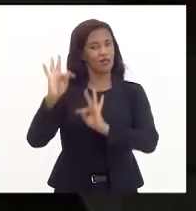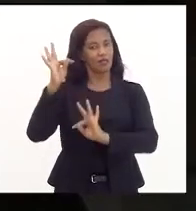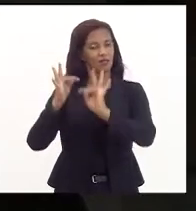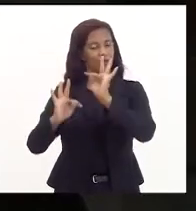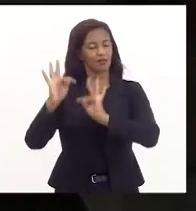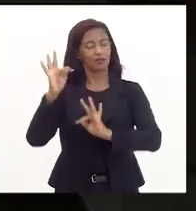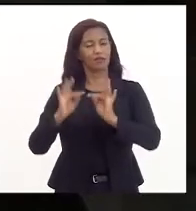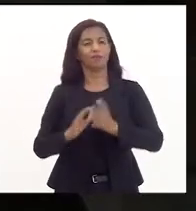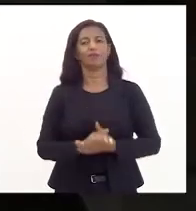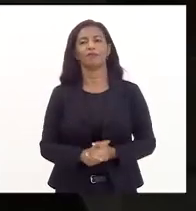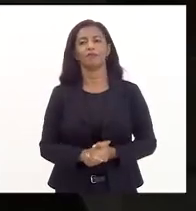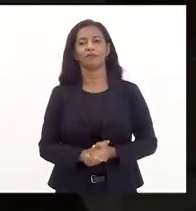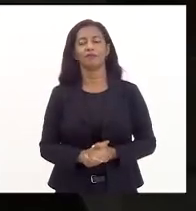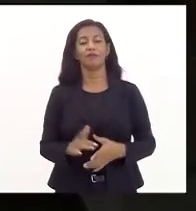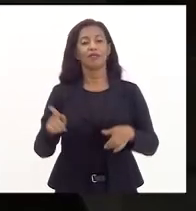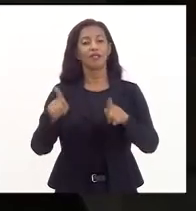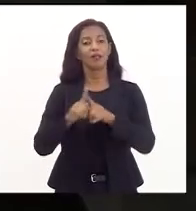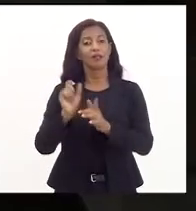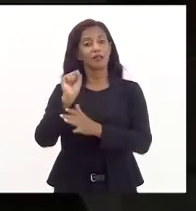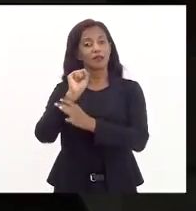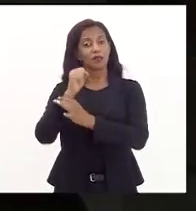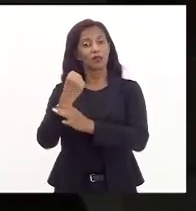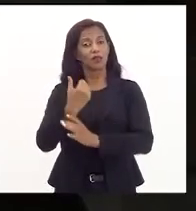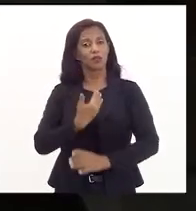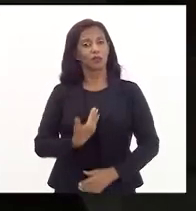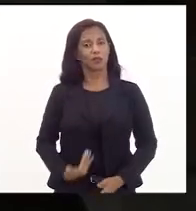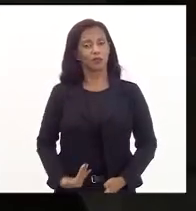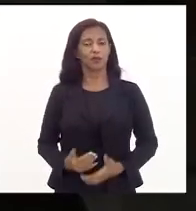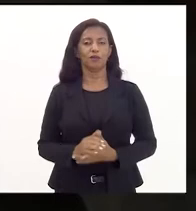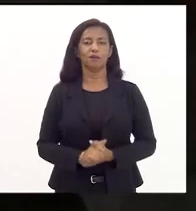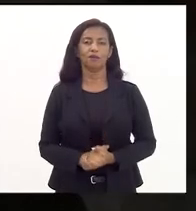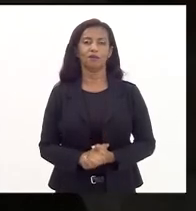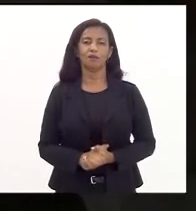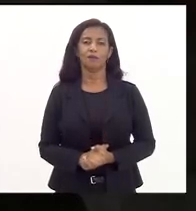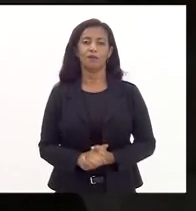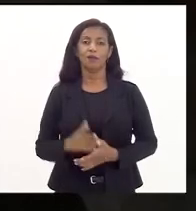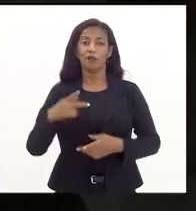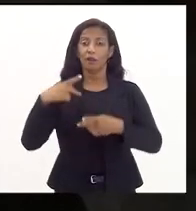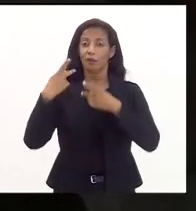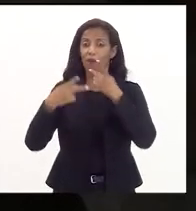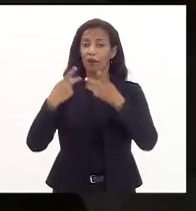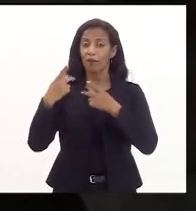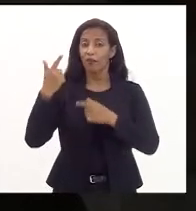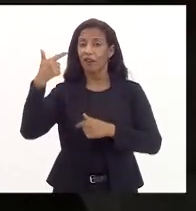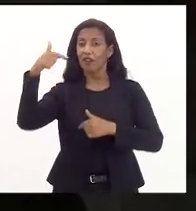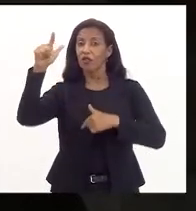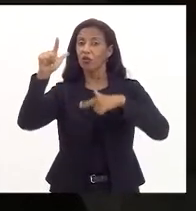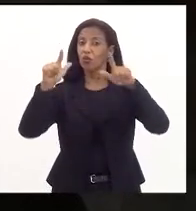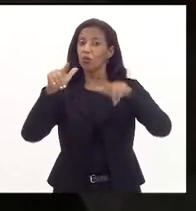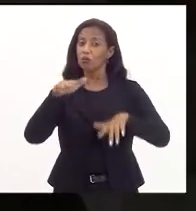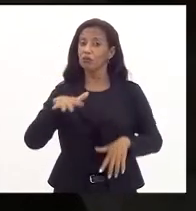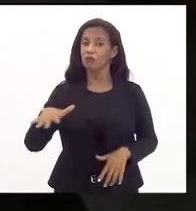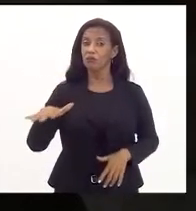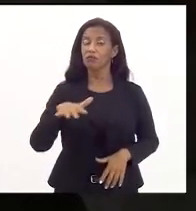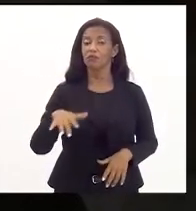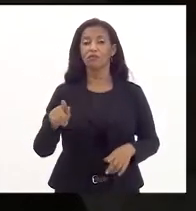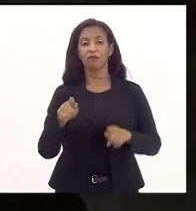tecnologia e segurança pública, para não falar em outras áreas